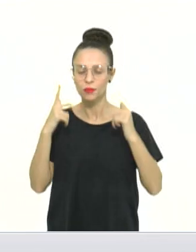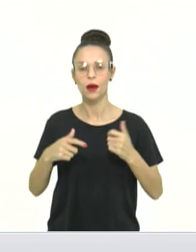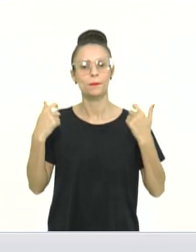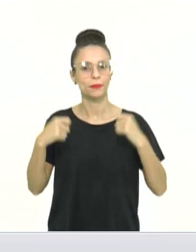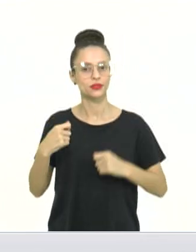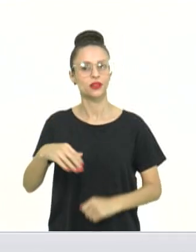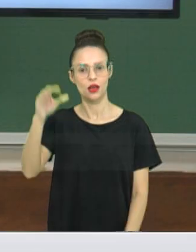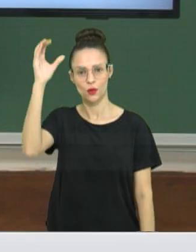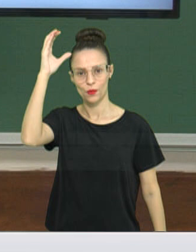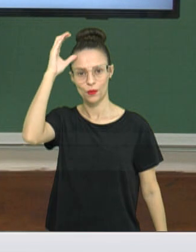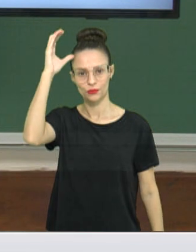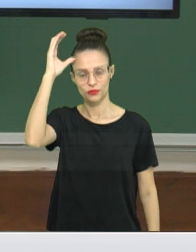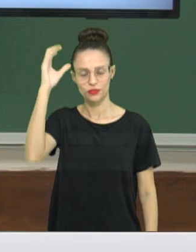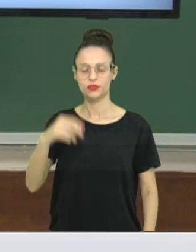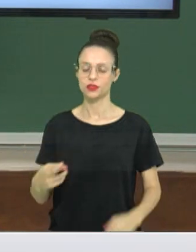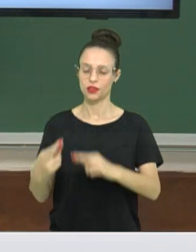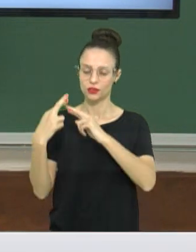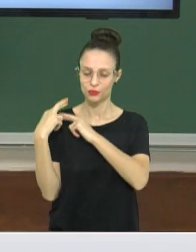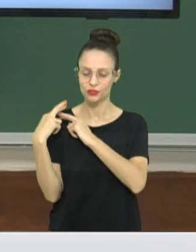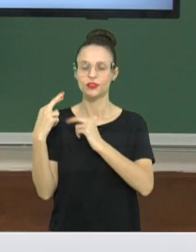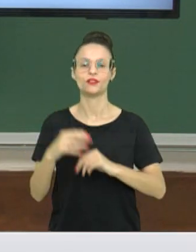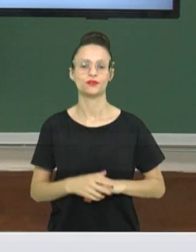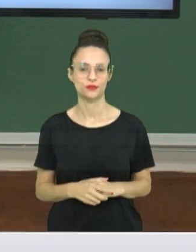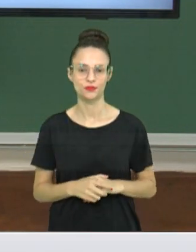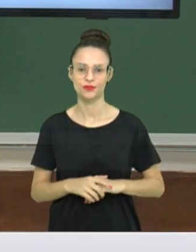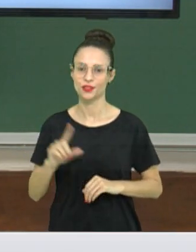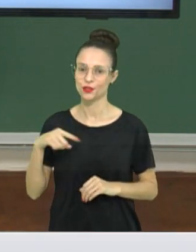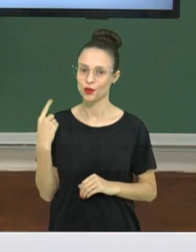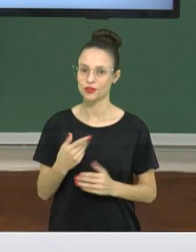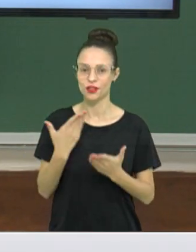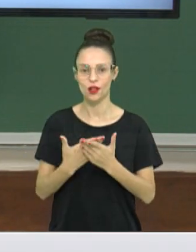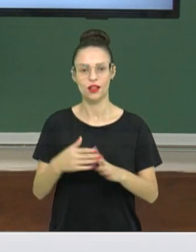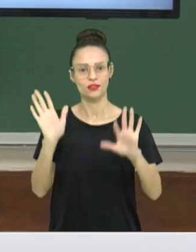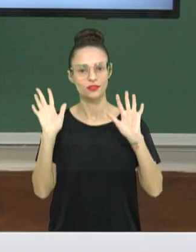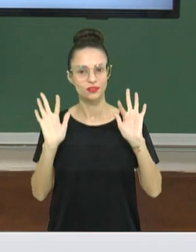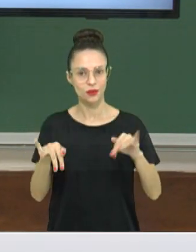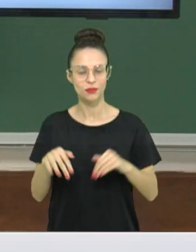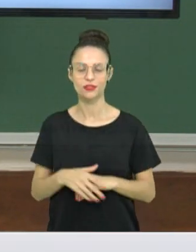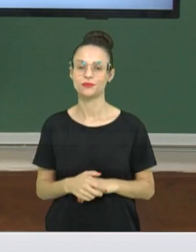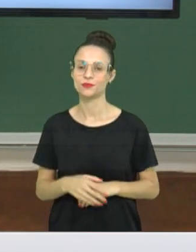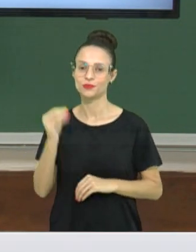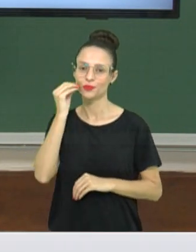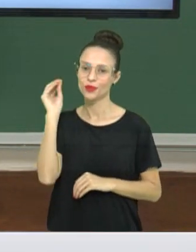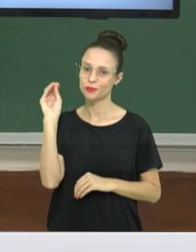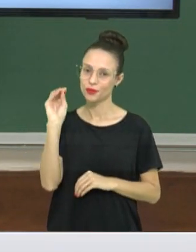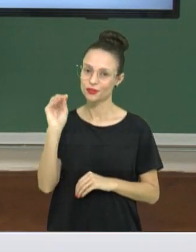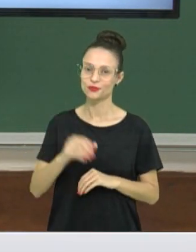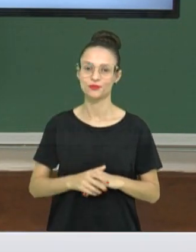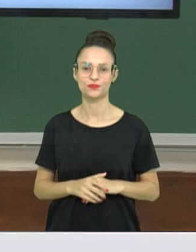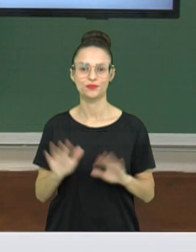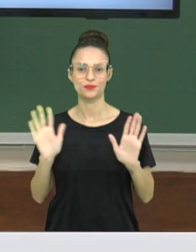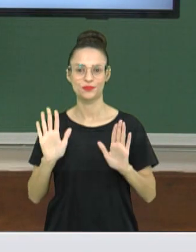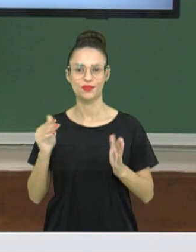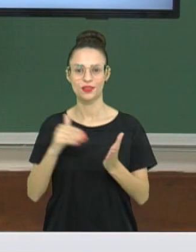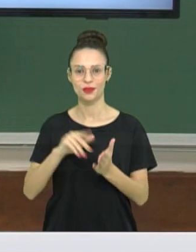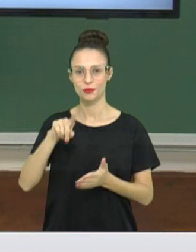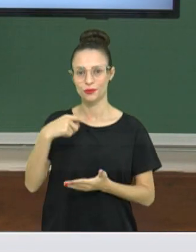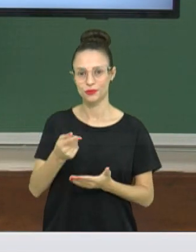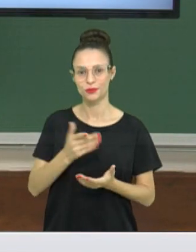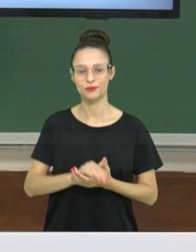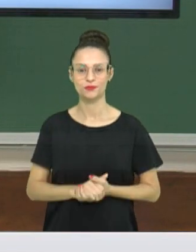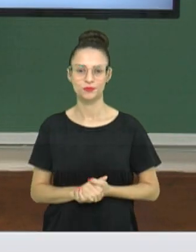bem consciente e responsável. Nossa aula termina por aqui. Um beijo da prof, até a próxima.